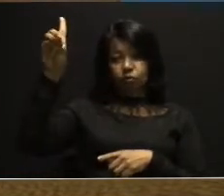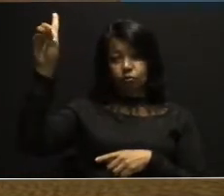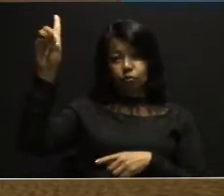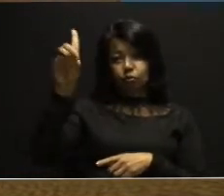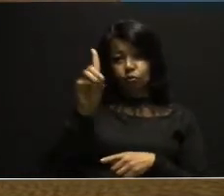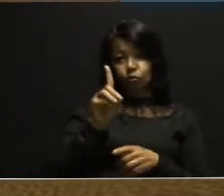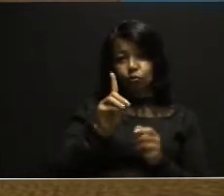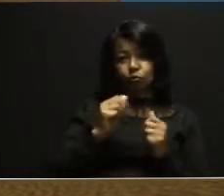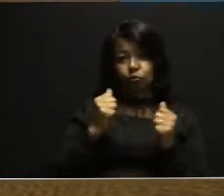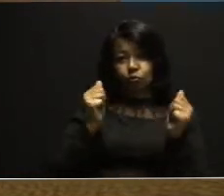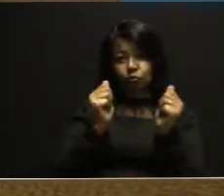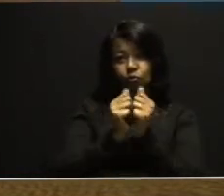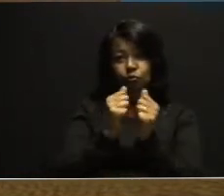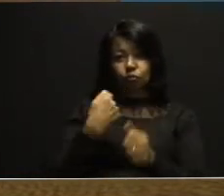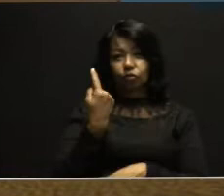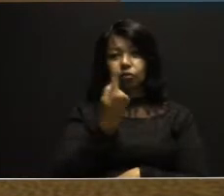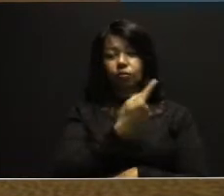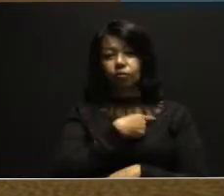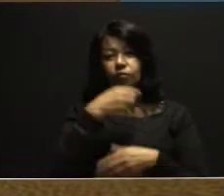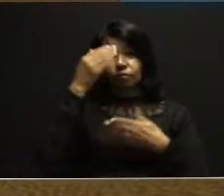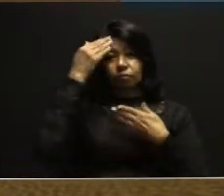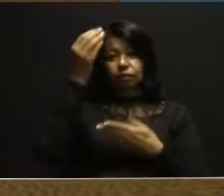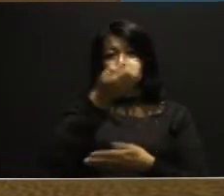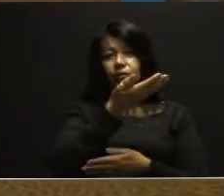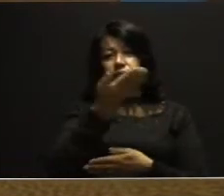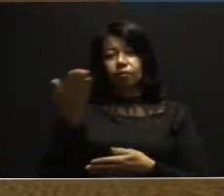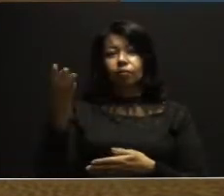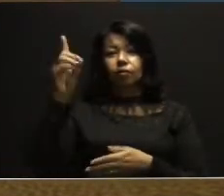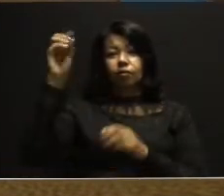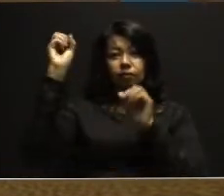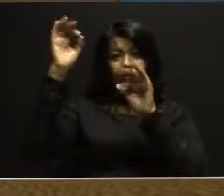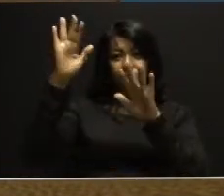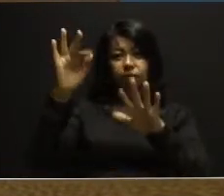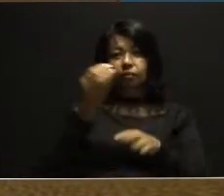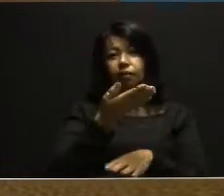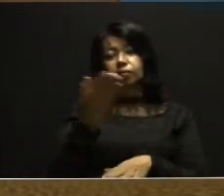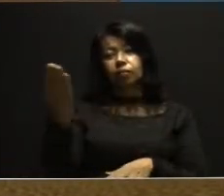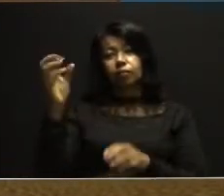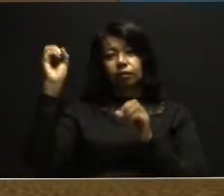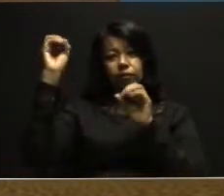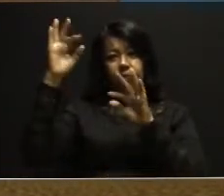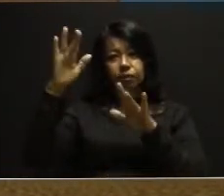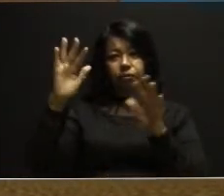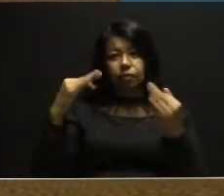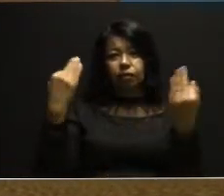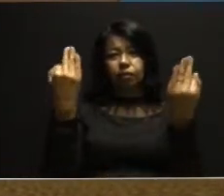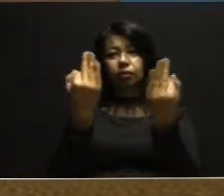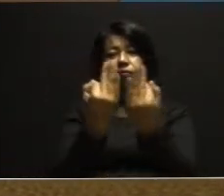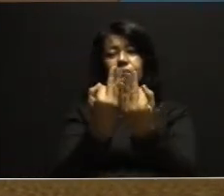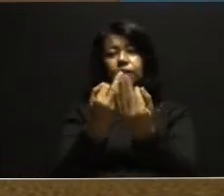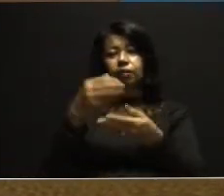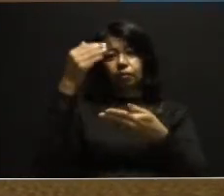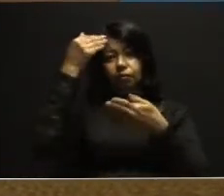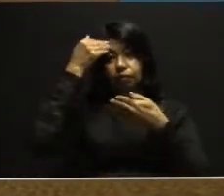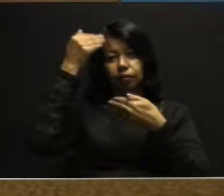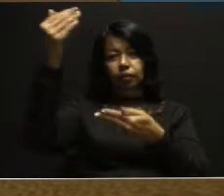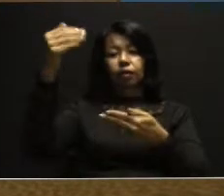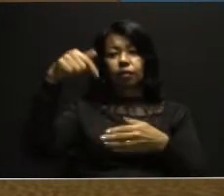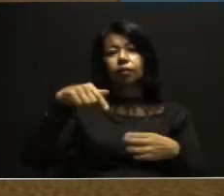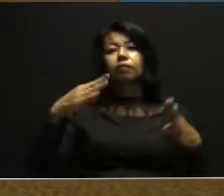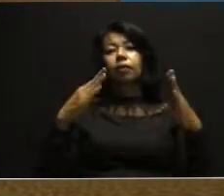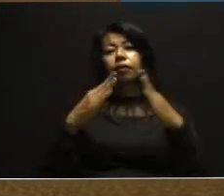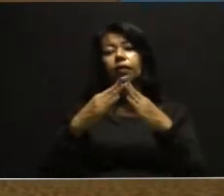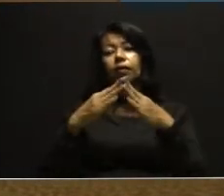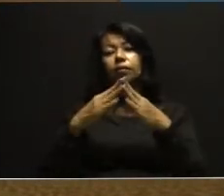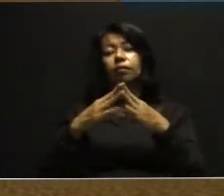conosco. Muito obrigado a todos, que Deus abençoe a todos, abençoe a todas as famílias, e muito obrigado a esta casa